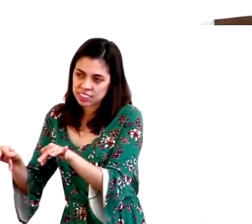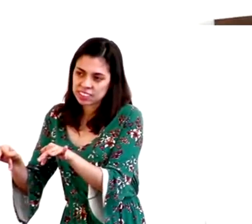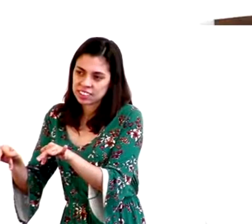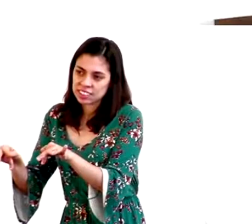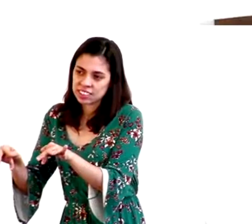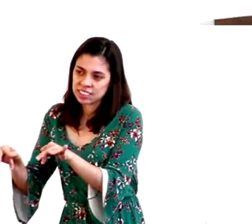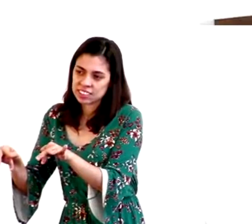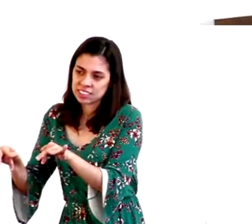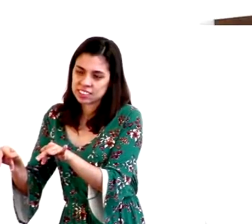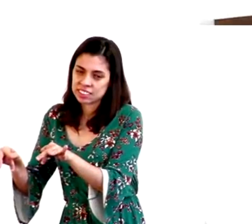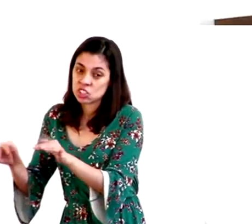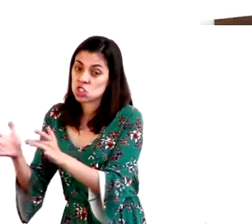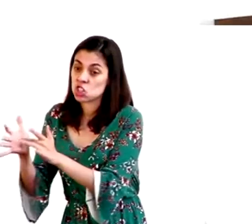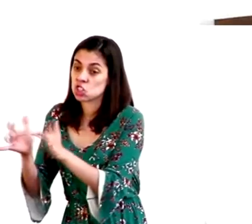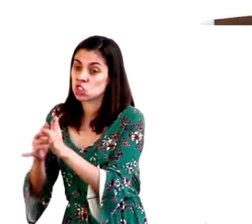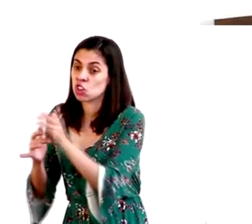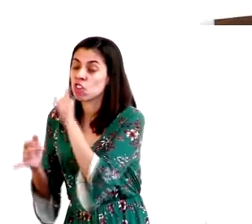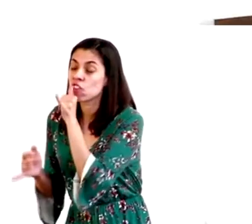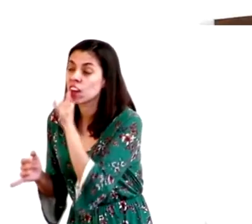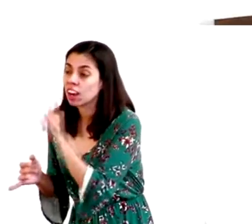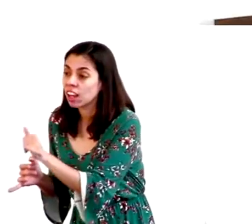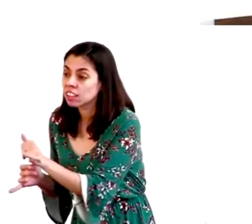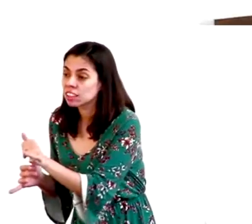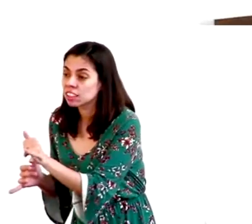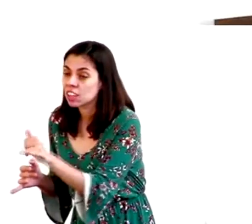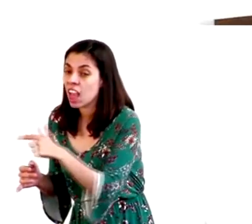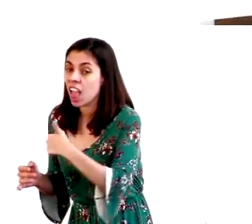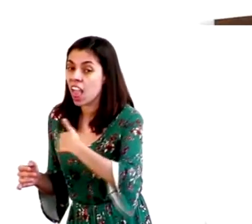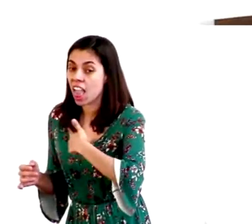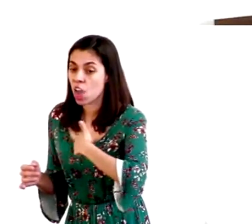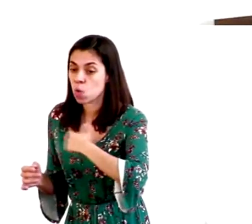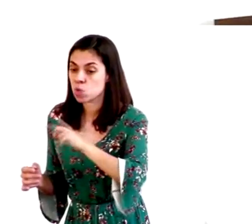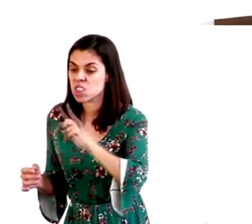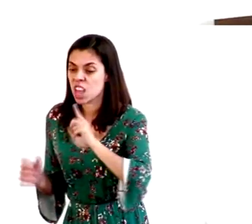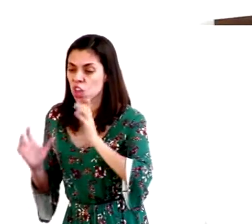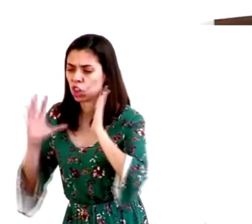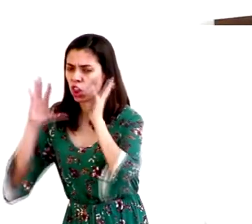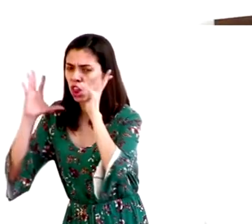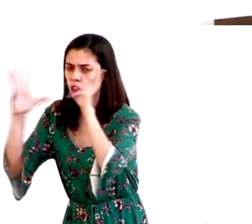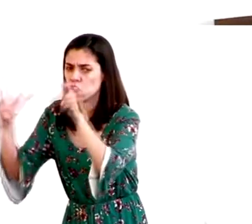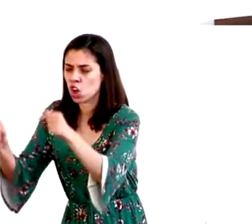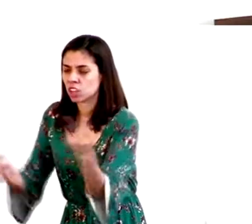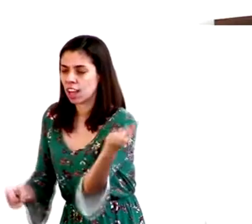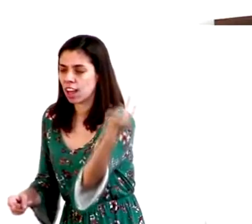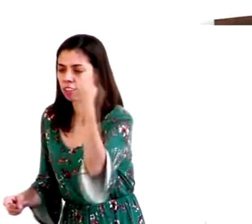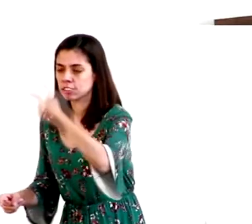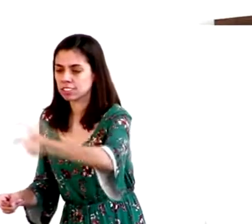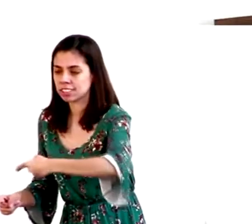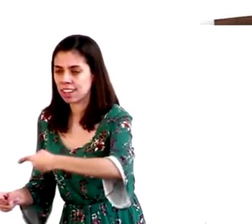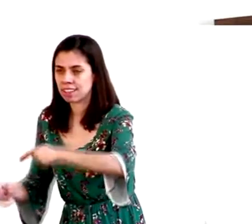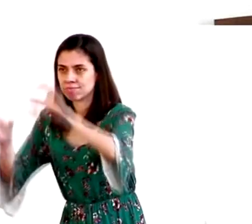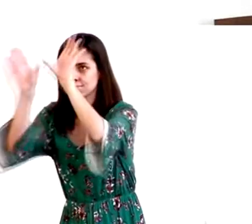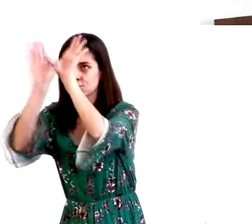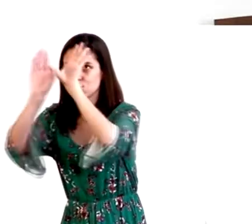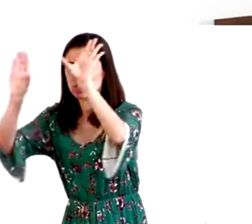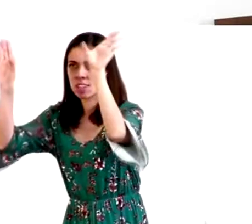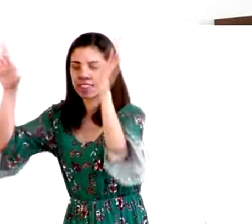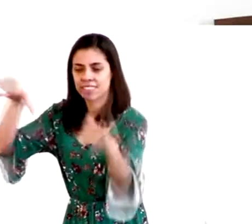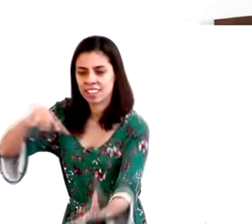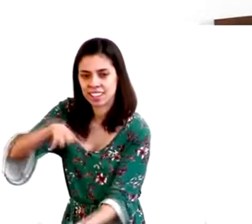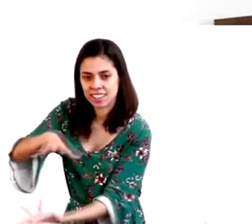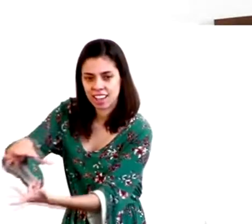com o dito de Cristo dizendo: toda a autoridade me foi dada no céu e na